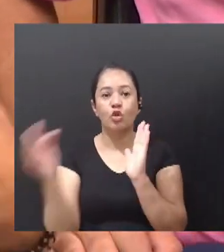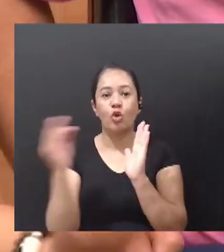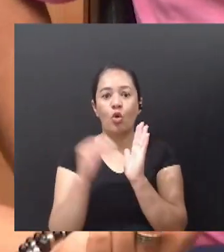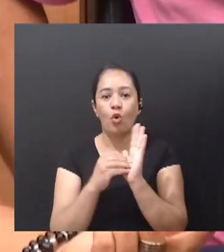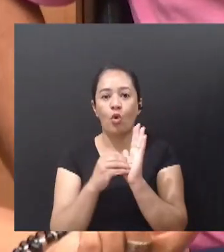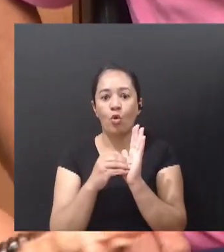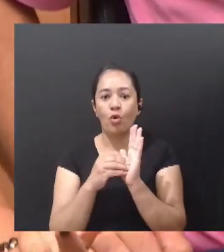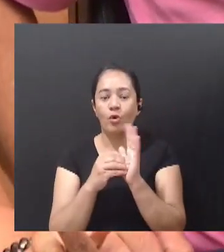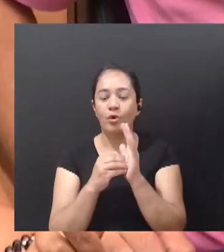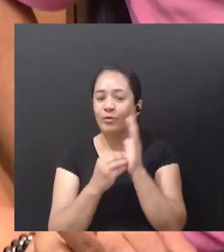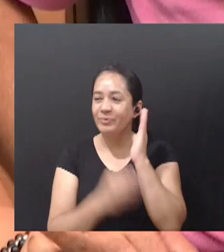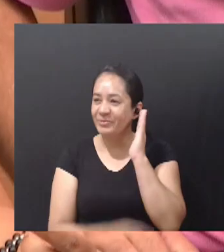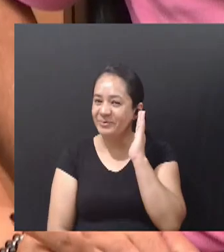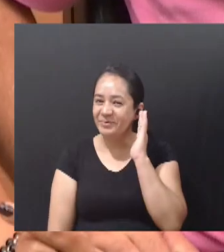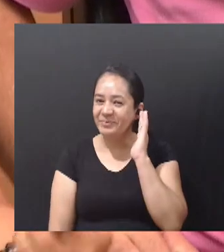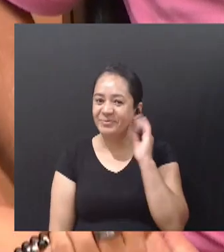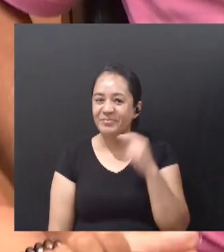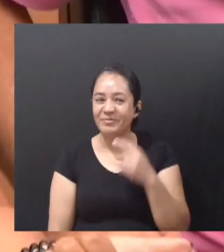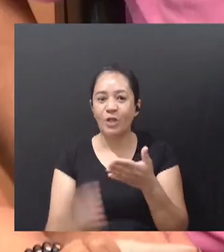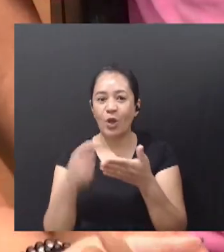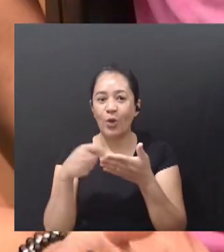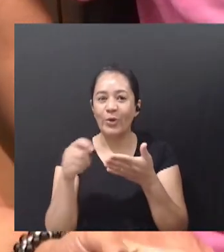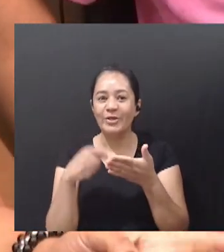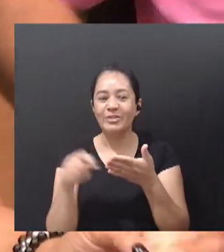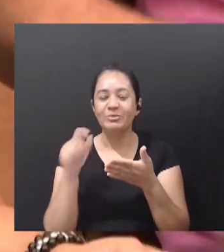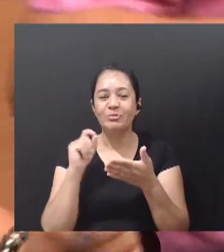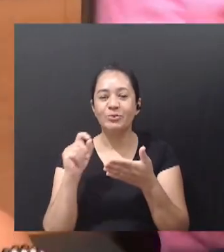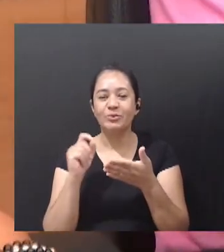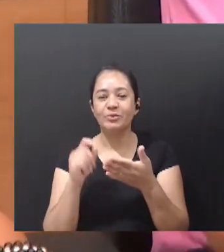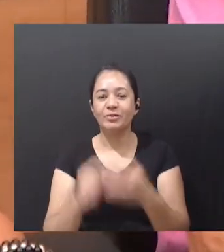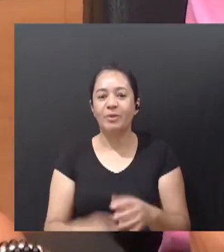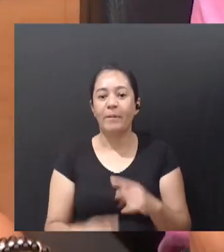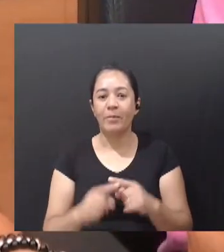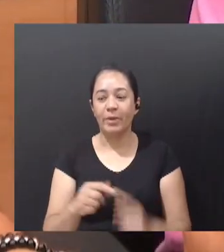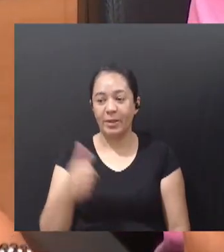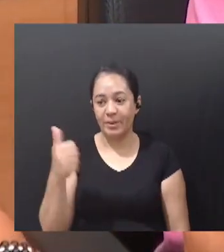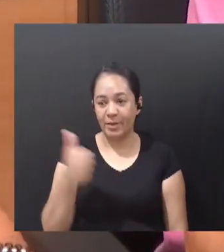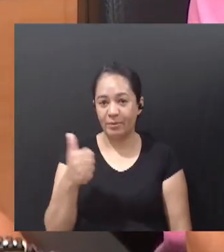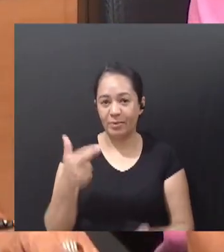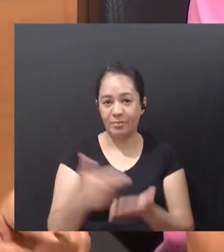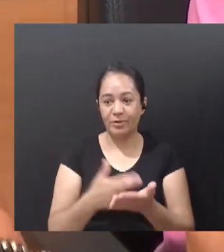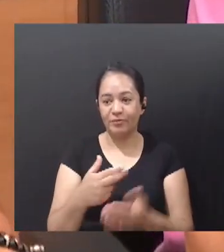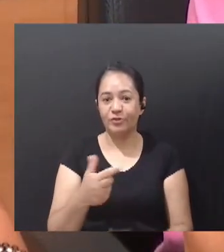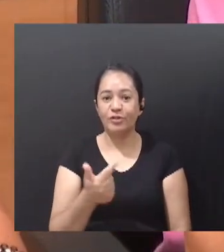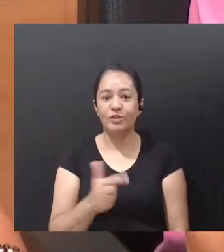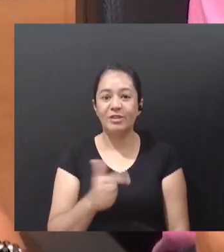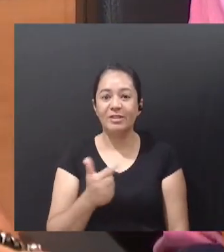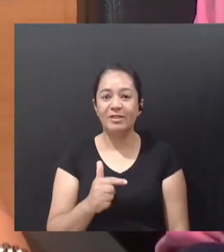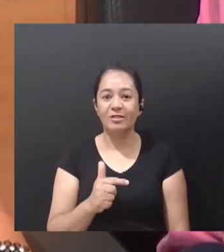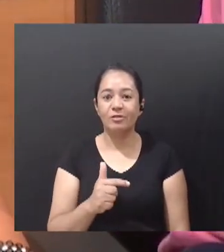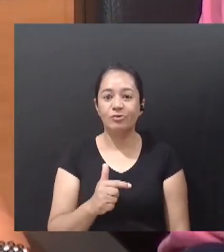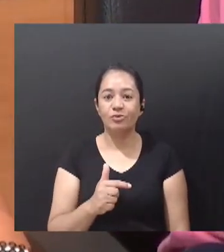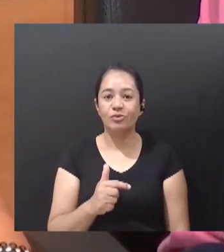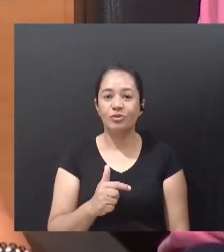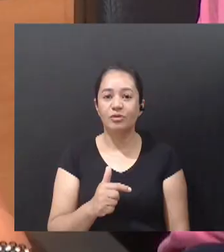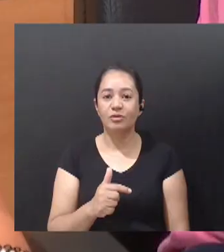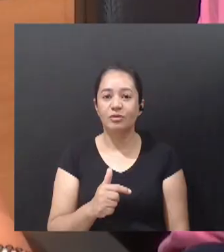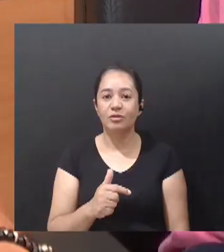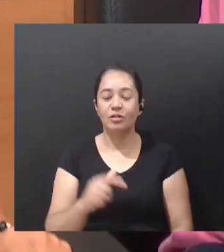né? Fizemos uma correção, porque na primeira edição nós não tínhamos retratado no HQ o hip